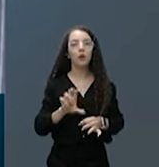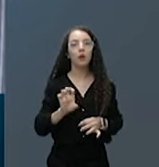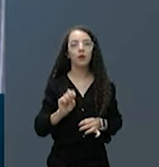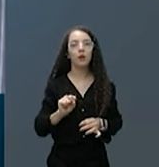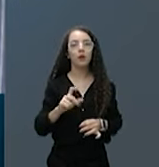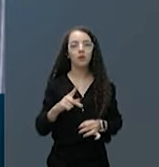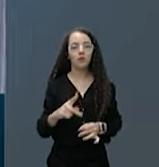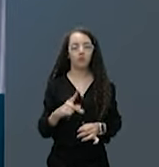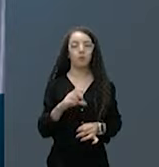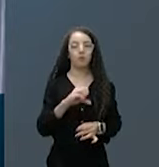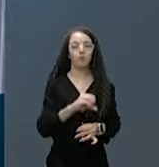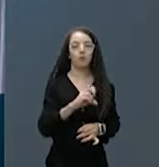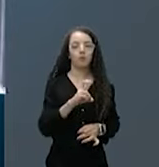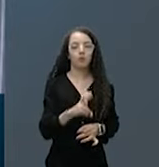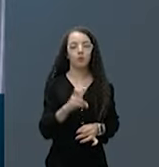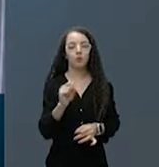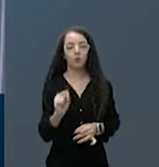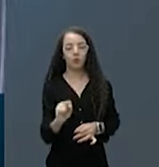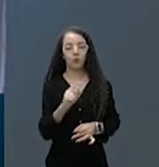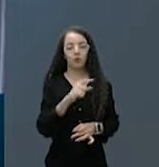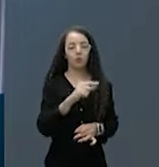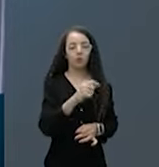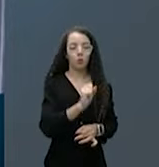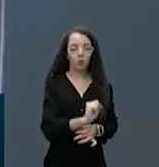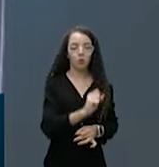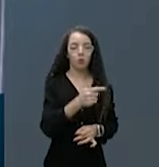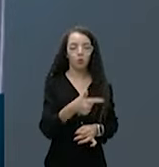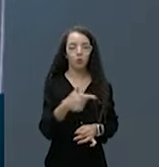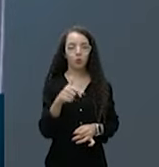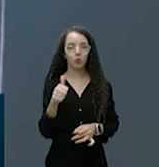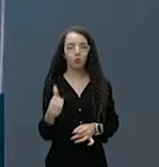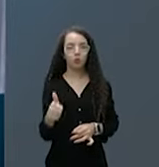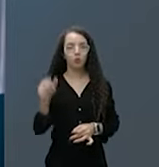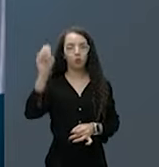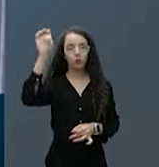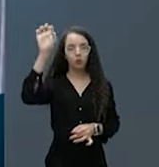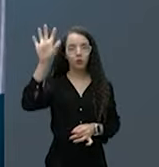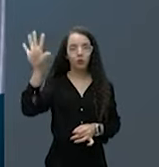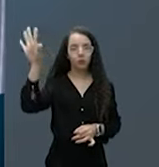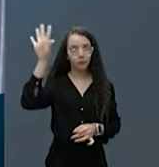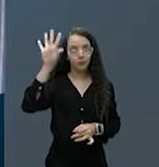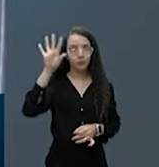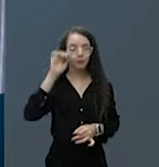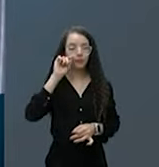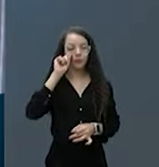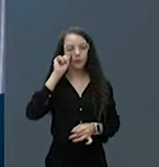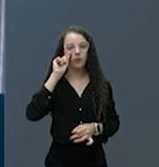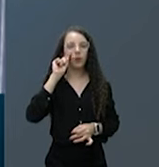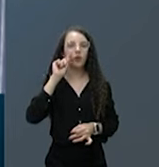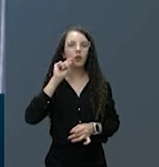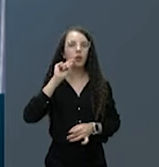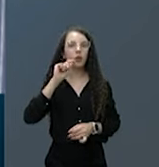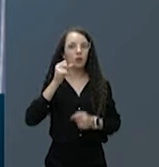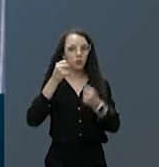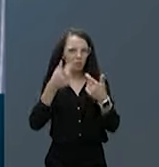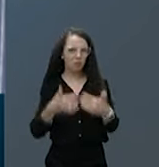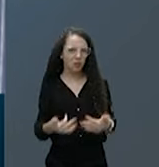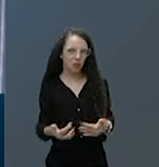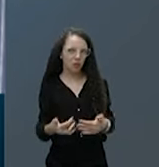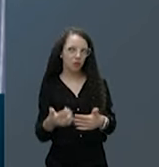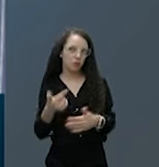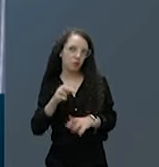957-821 do Mato Grosso do Sul. Dito de outro modo, o julgamento do Aresp